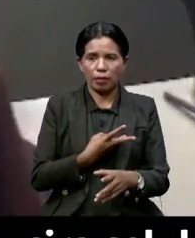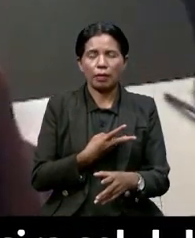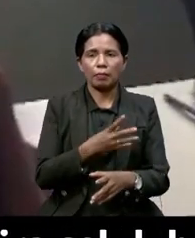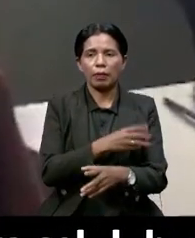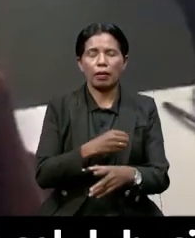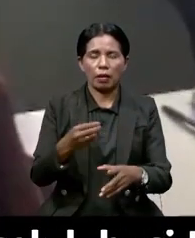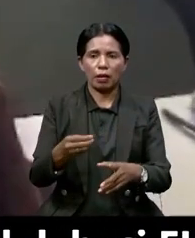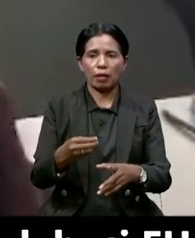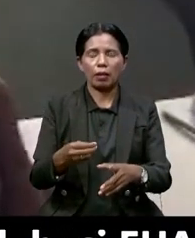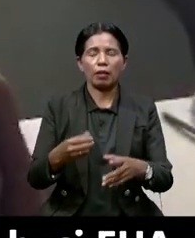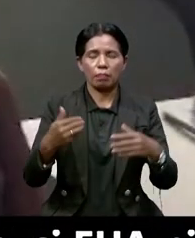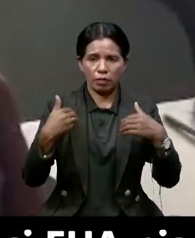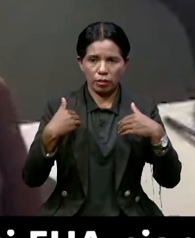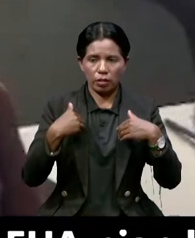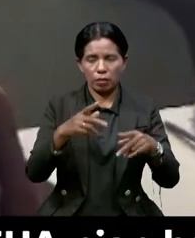18 quilômetros. Okay. 18